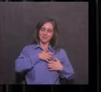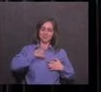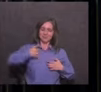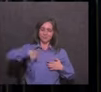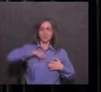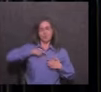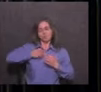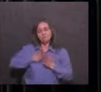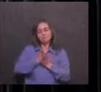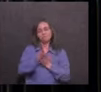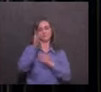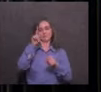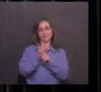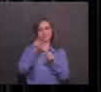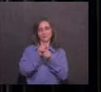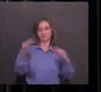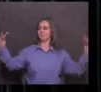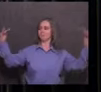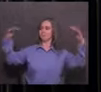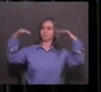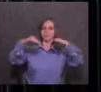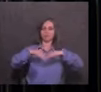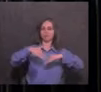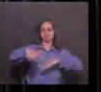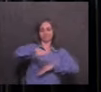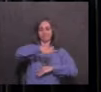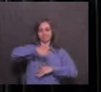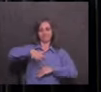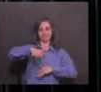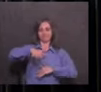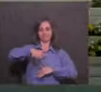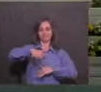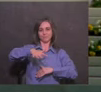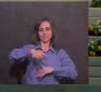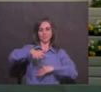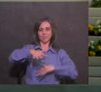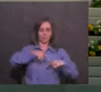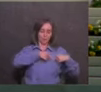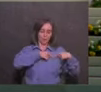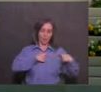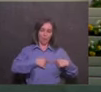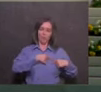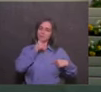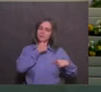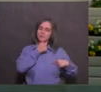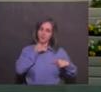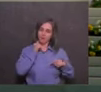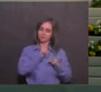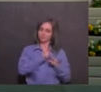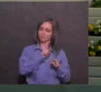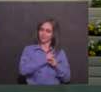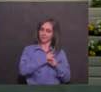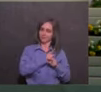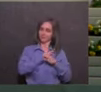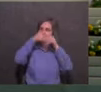nossa condição de peregrinos. De coração cercado de espinhos, Maria continuará